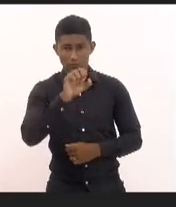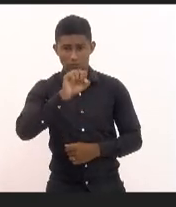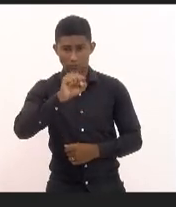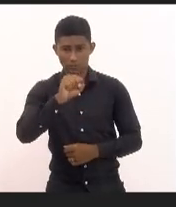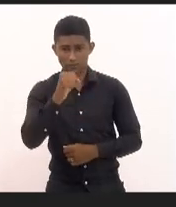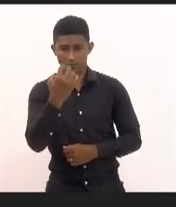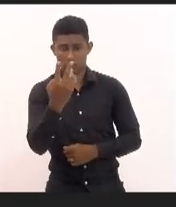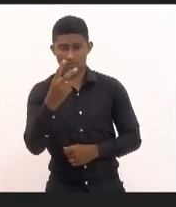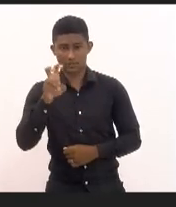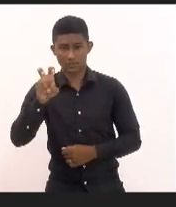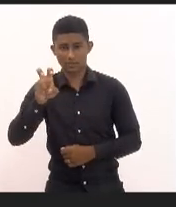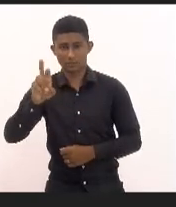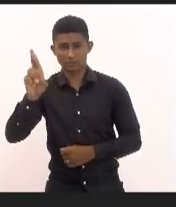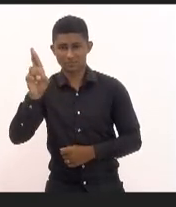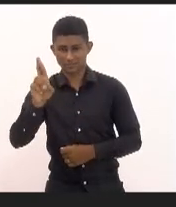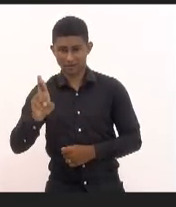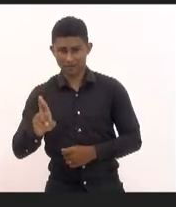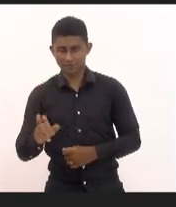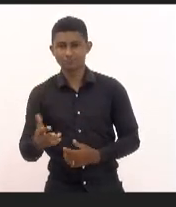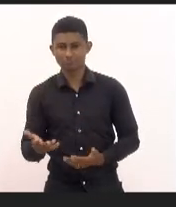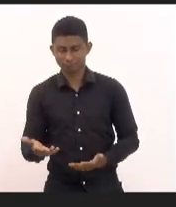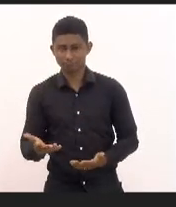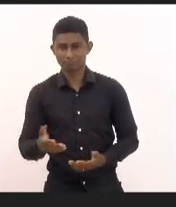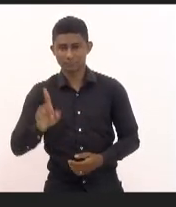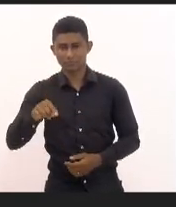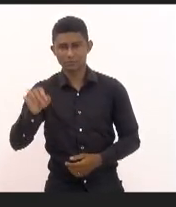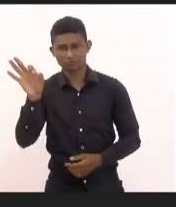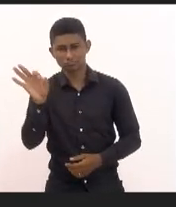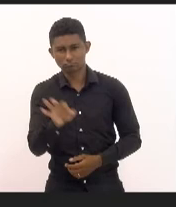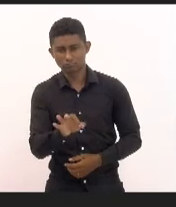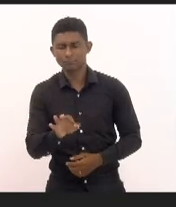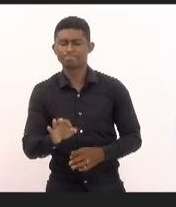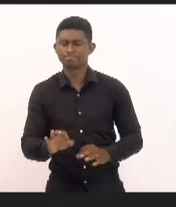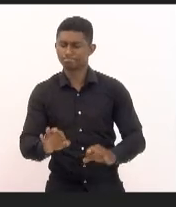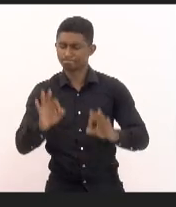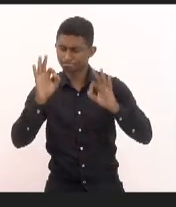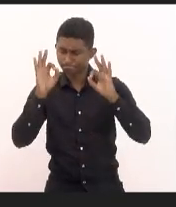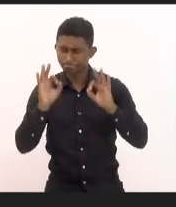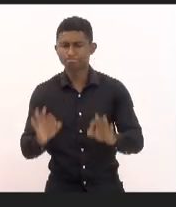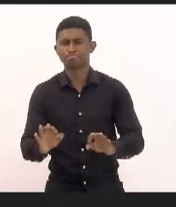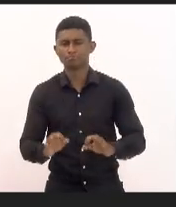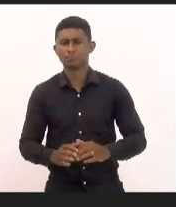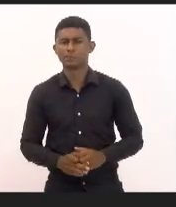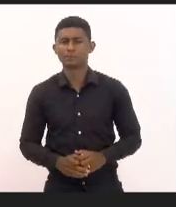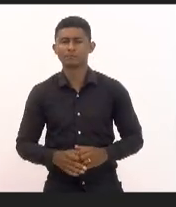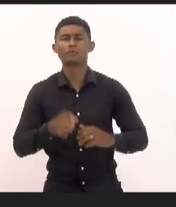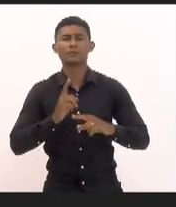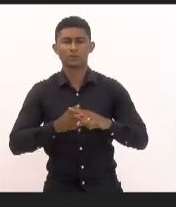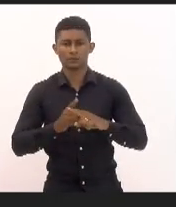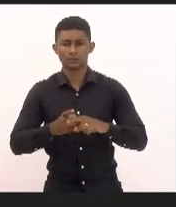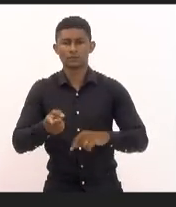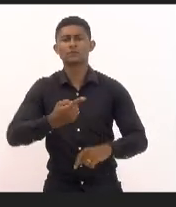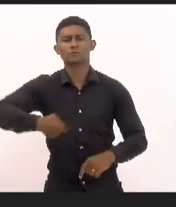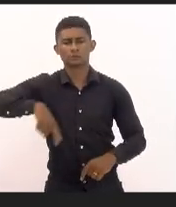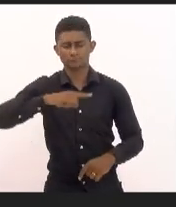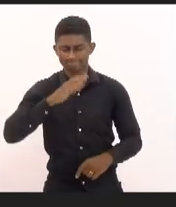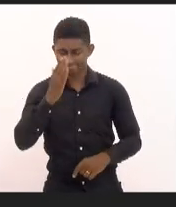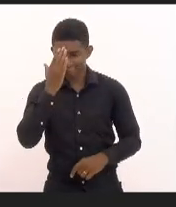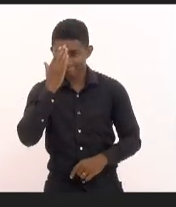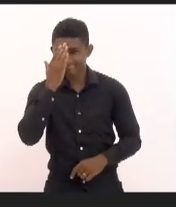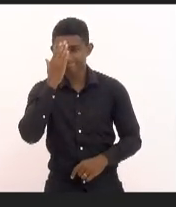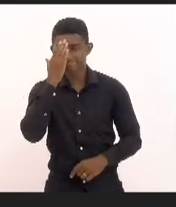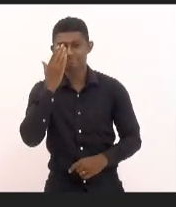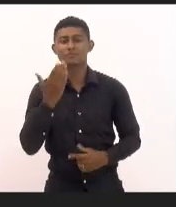R$ 3.845,00, um reajuste mais do que justo, não é? Porque nós sabemos que